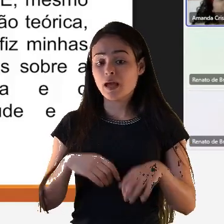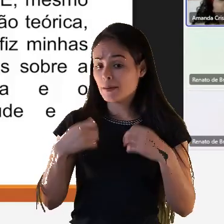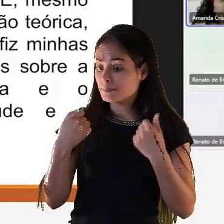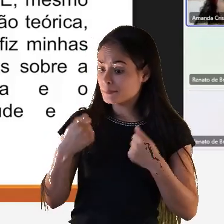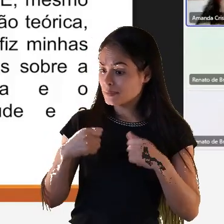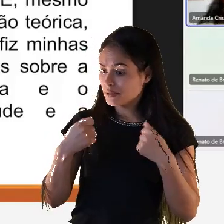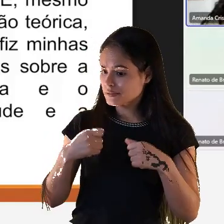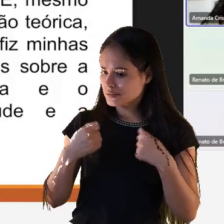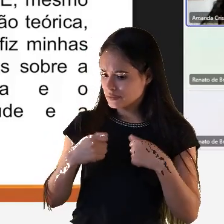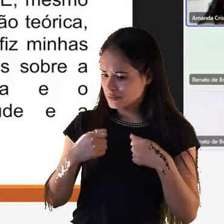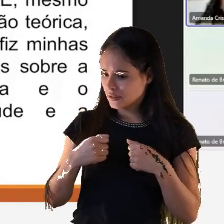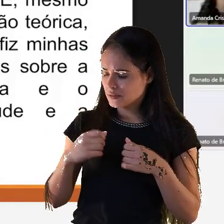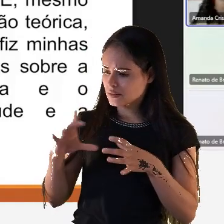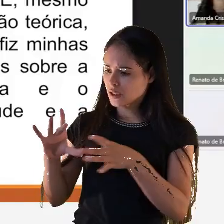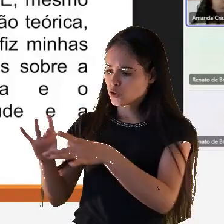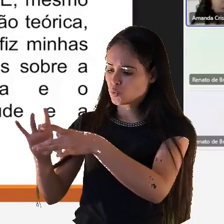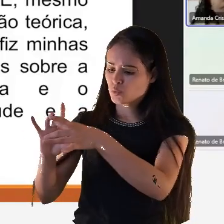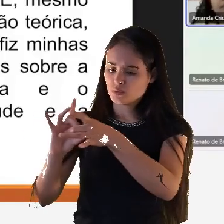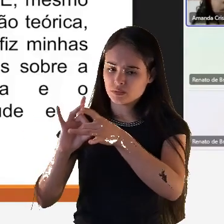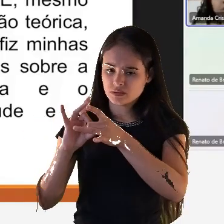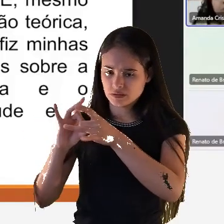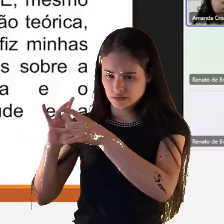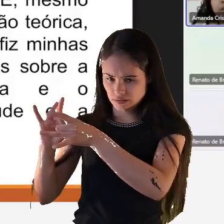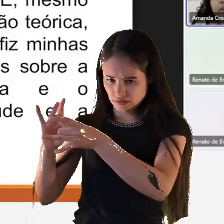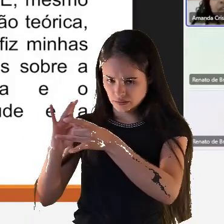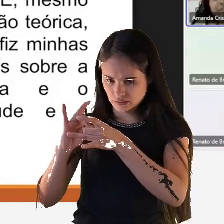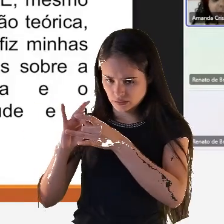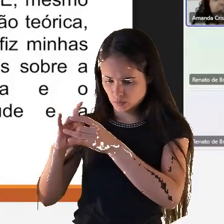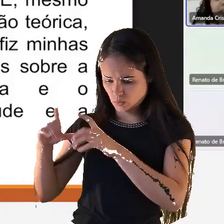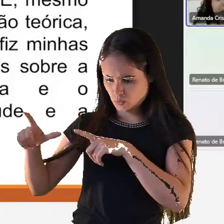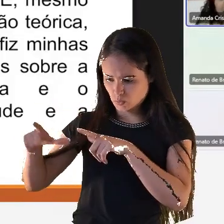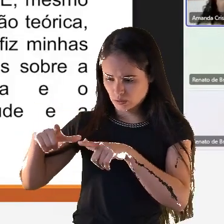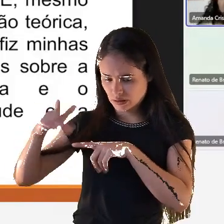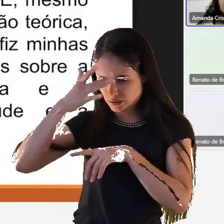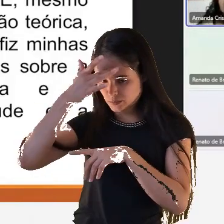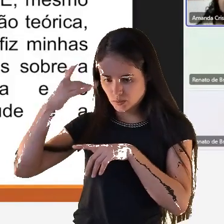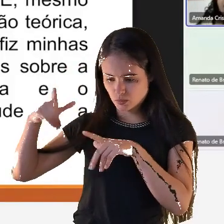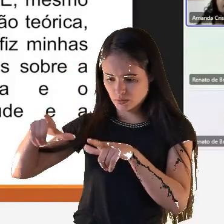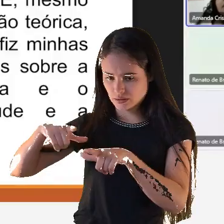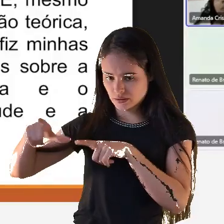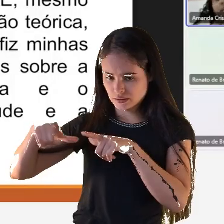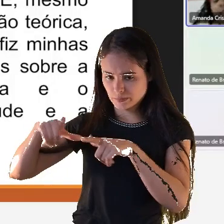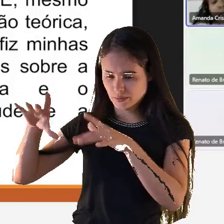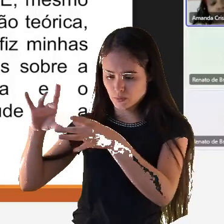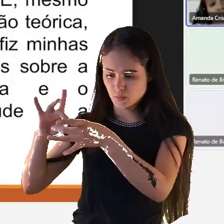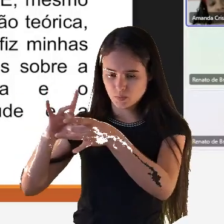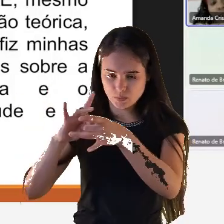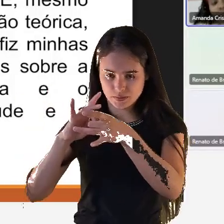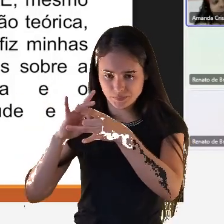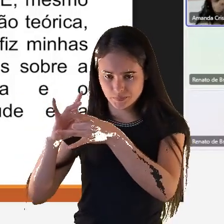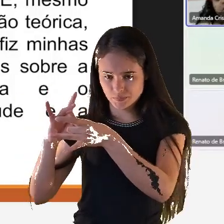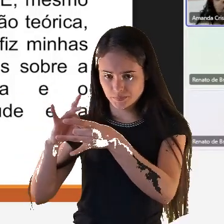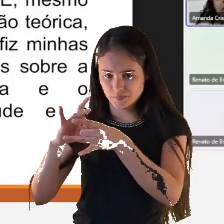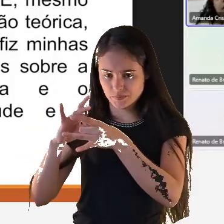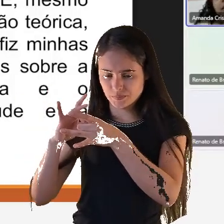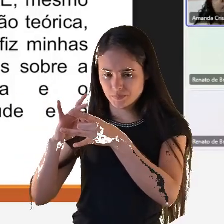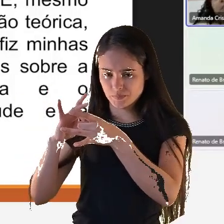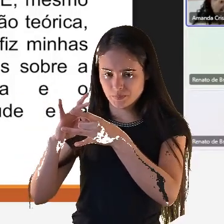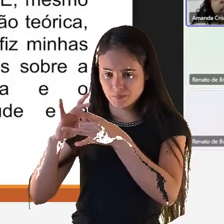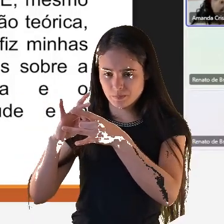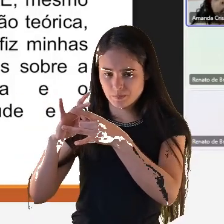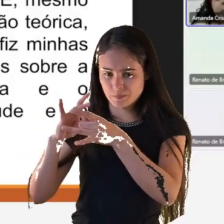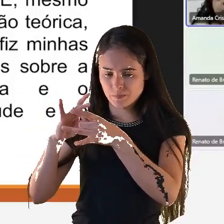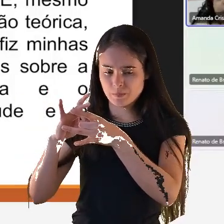apoiar os colegas, porque é isso que um trabalhador faz, né? Então, essa noção, assim,